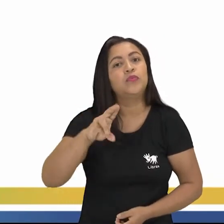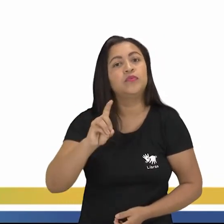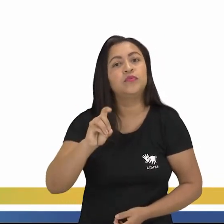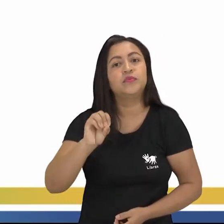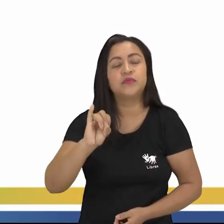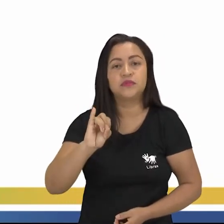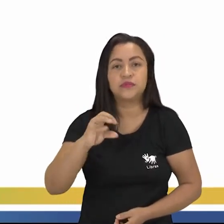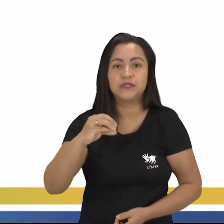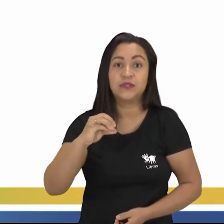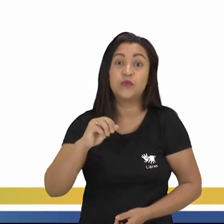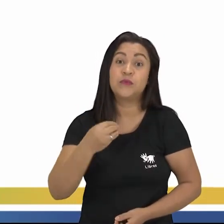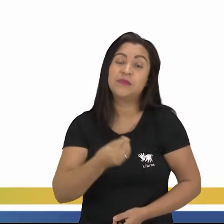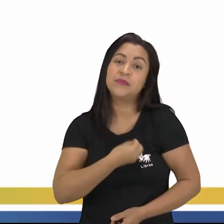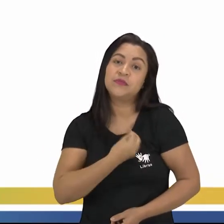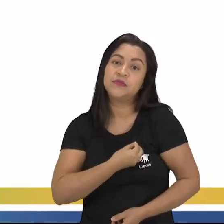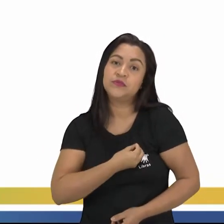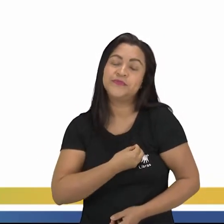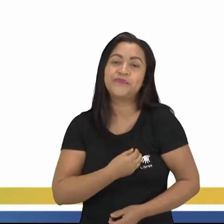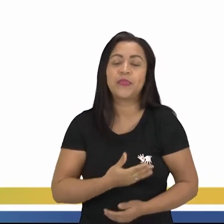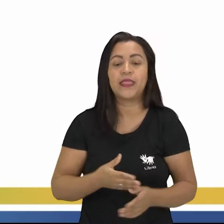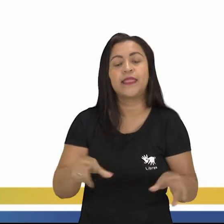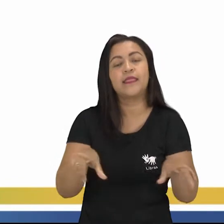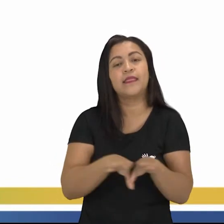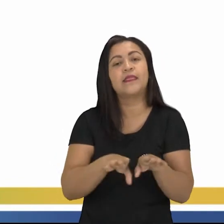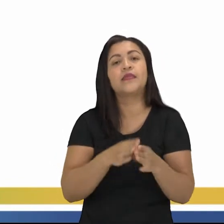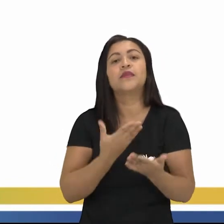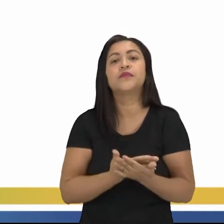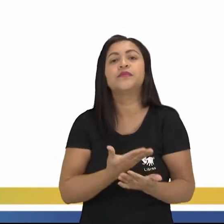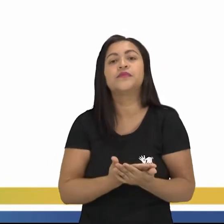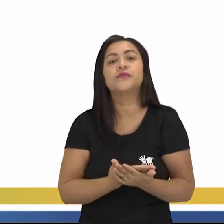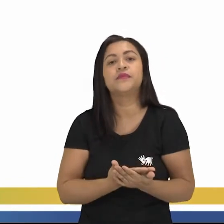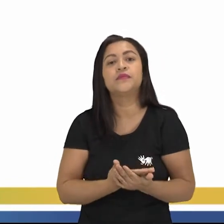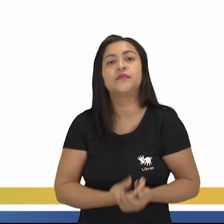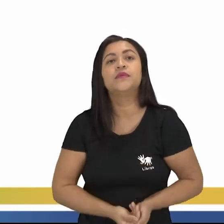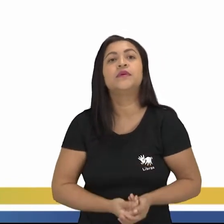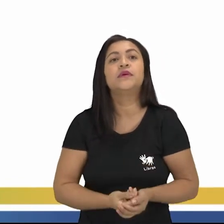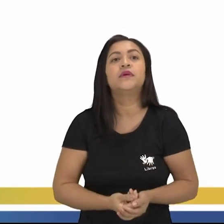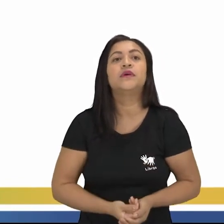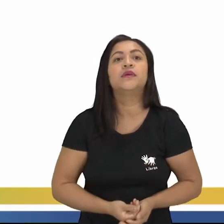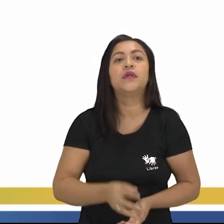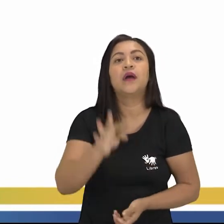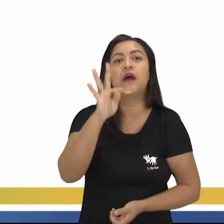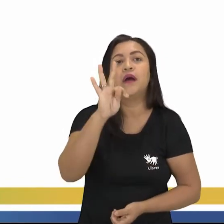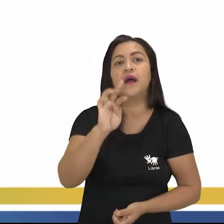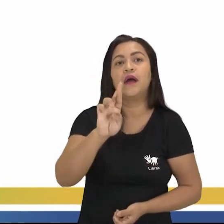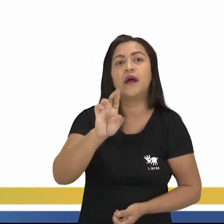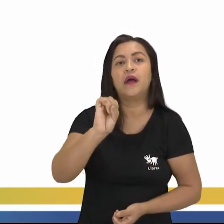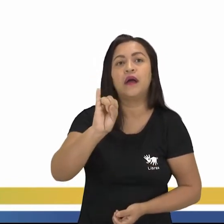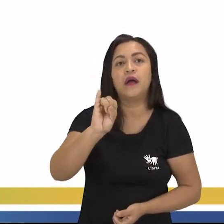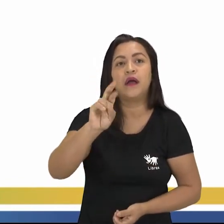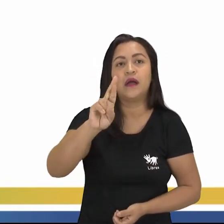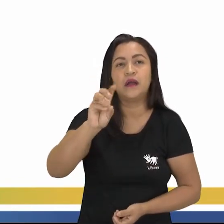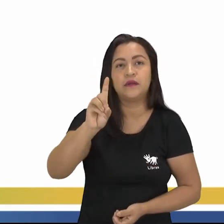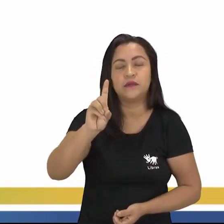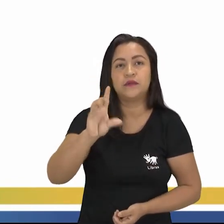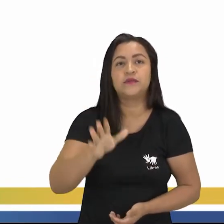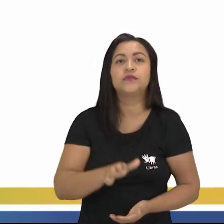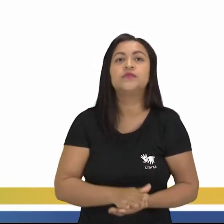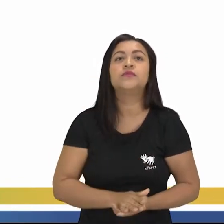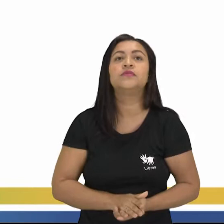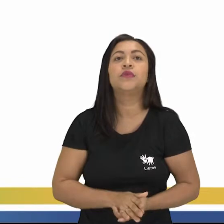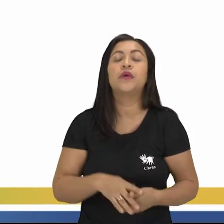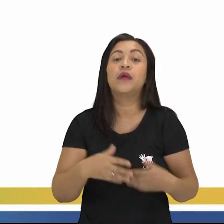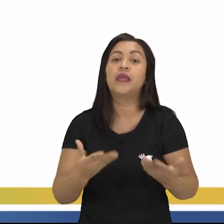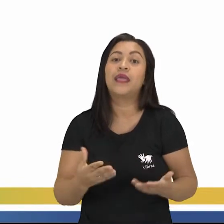futuro. Também vamos estudar a third conditional, que é aquela situação irreal no passado, que vai me dar um